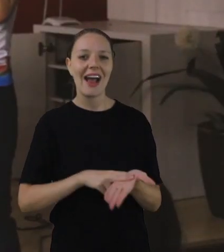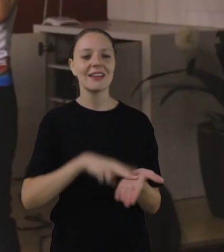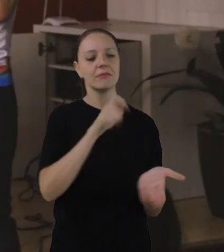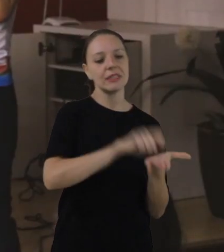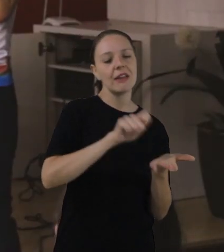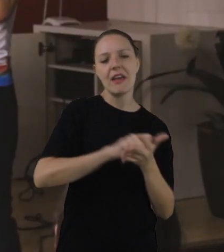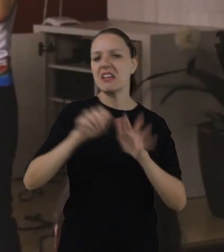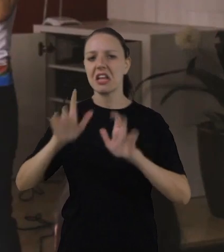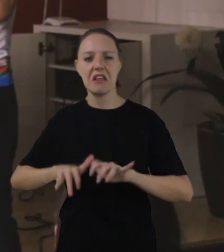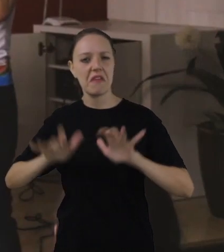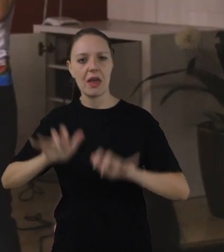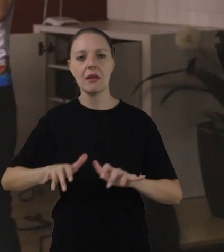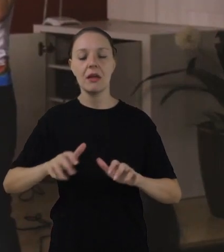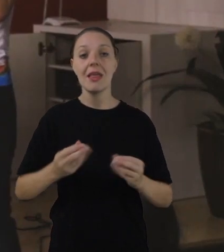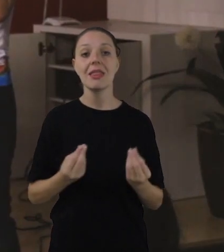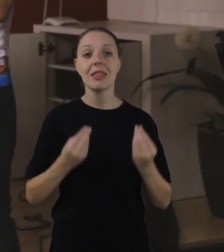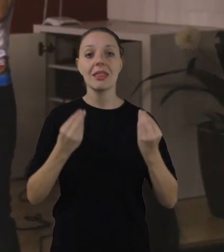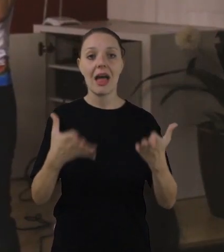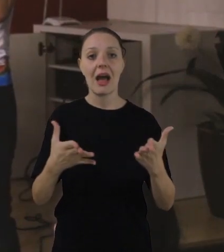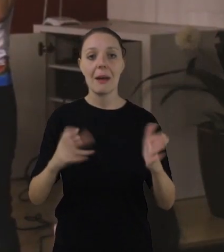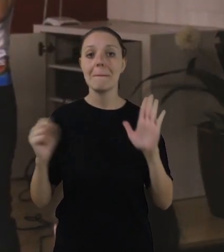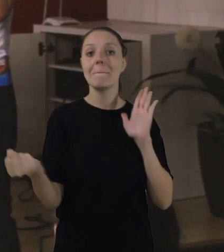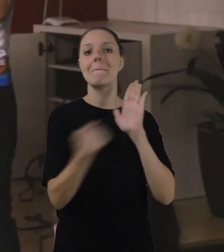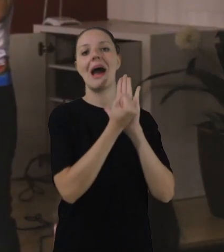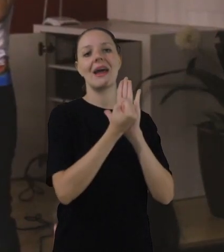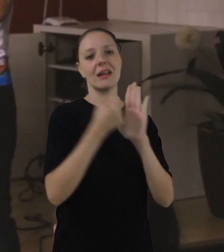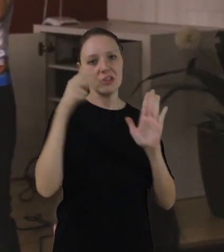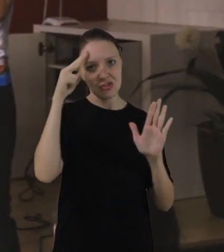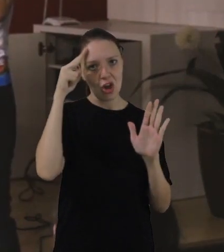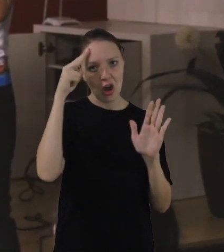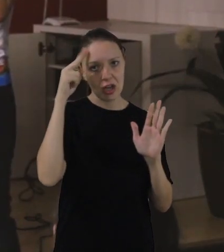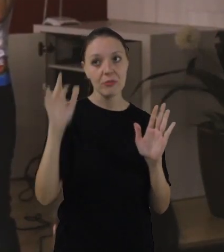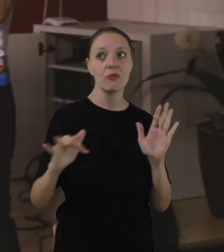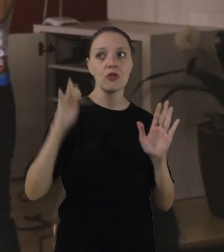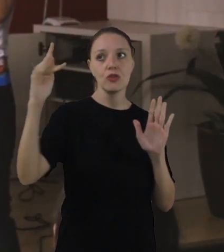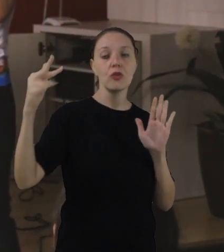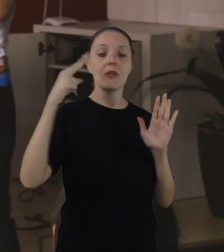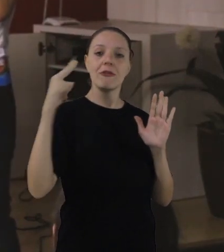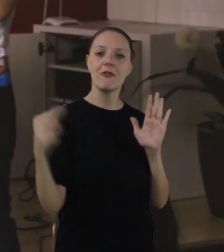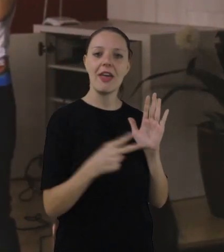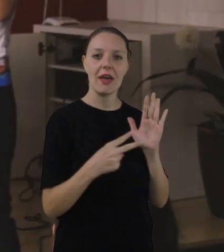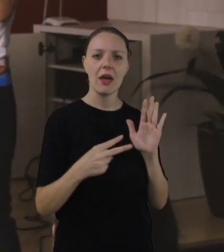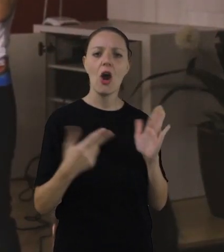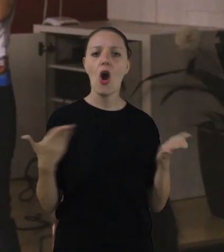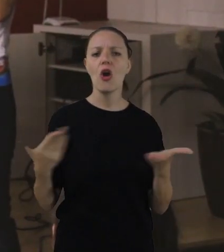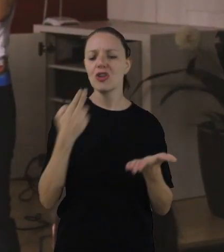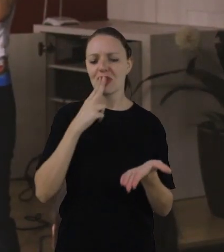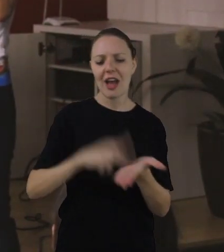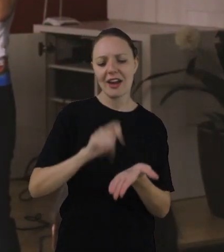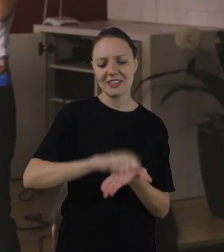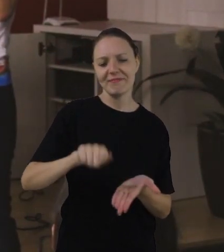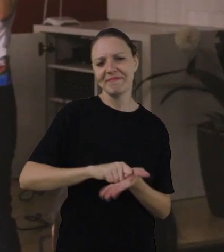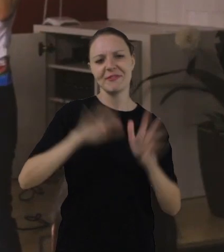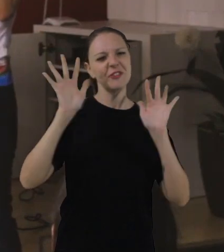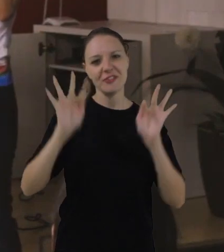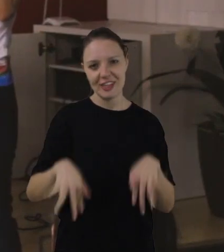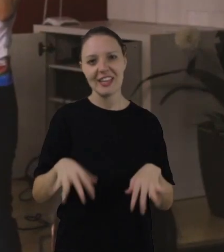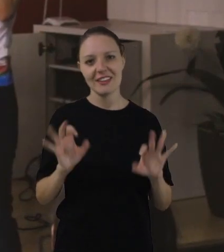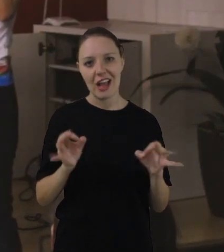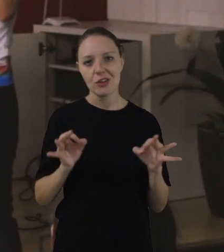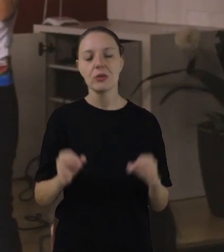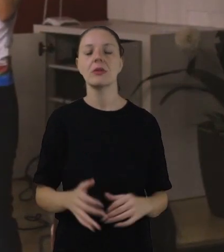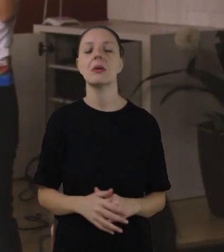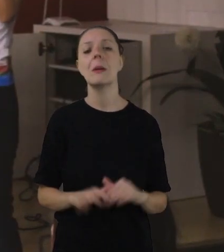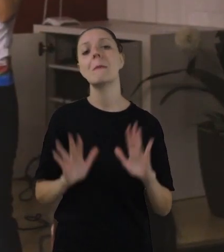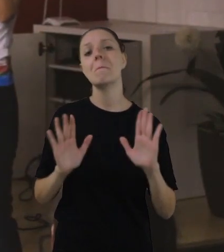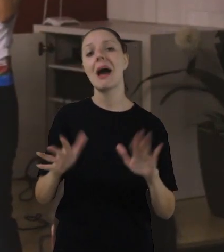que você vai deixar para as futuras gerações. Hoje em dia a gente não escreve mais carta, né? Mas eu não sei, a